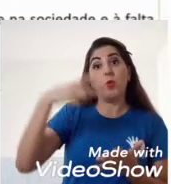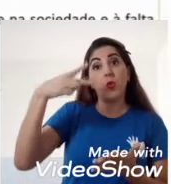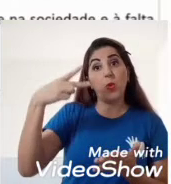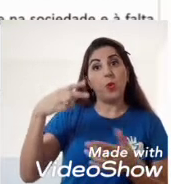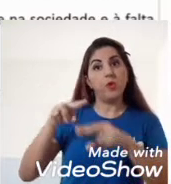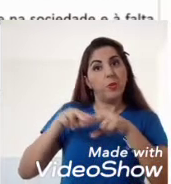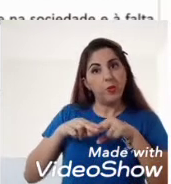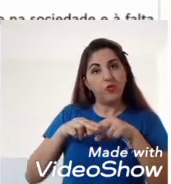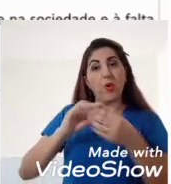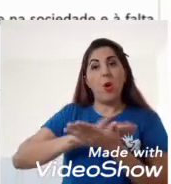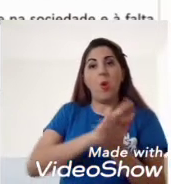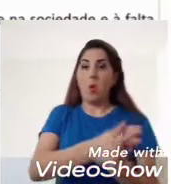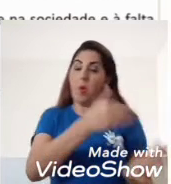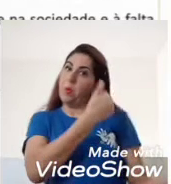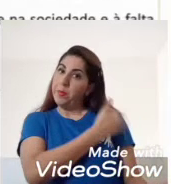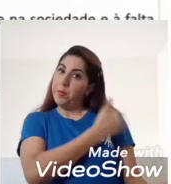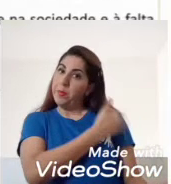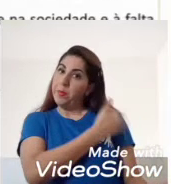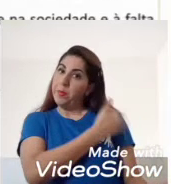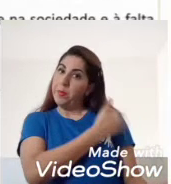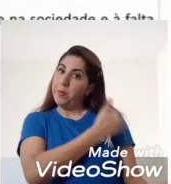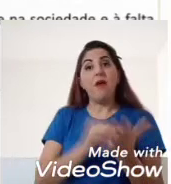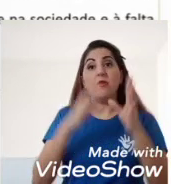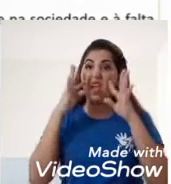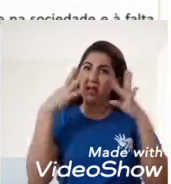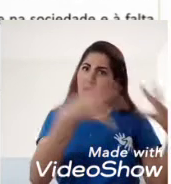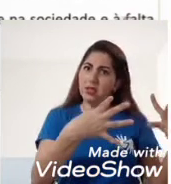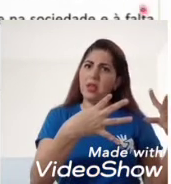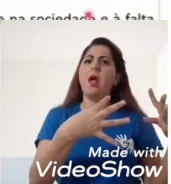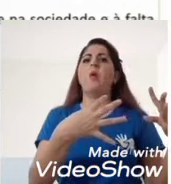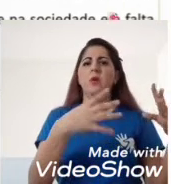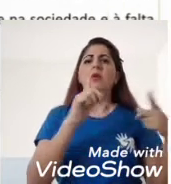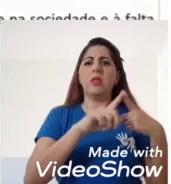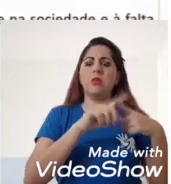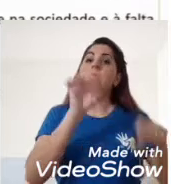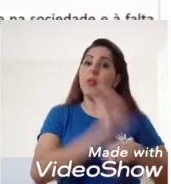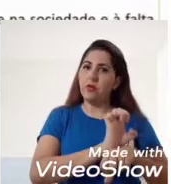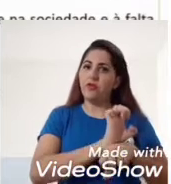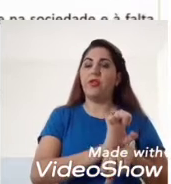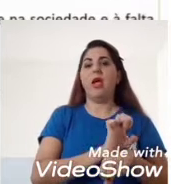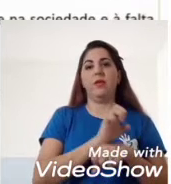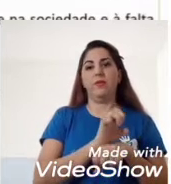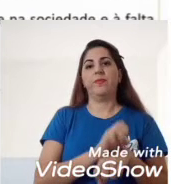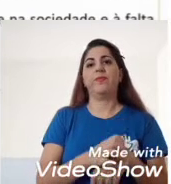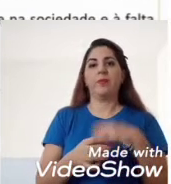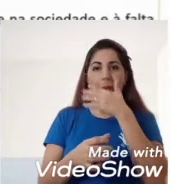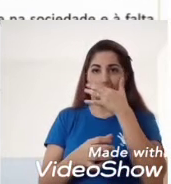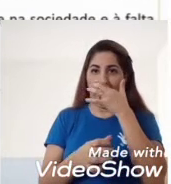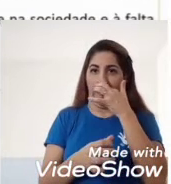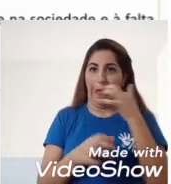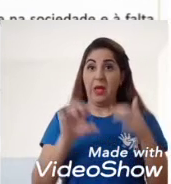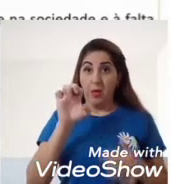aqui, o preconceito e a falta de atenção do Estado. Tá? Então, esse I aqui, a causa 1